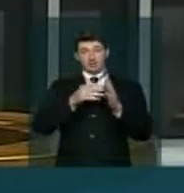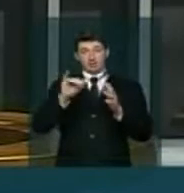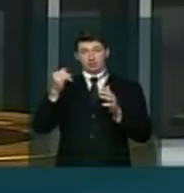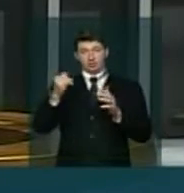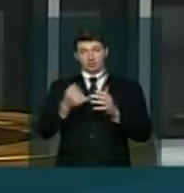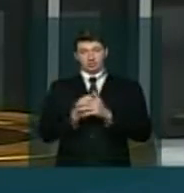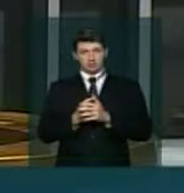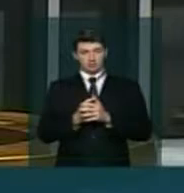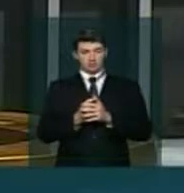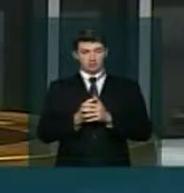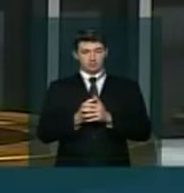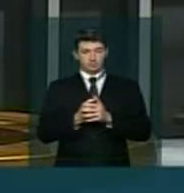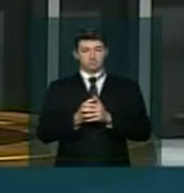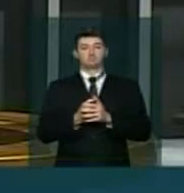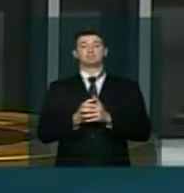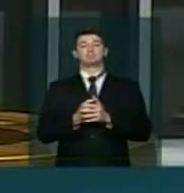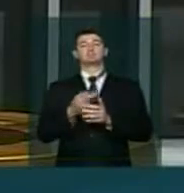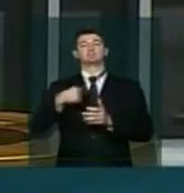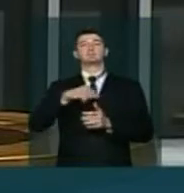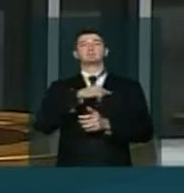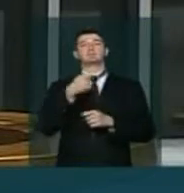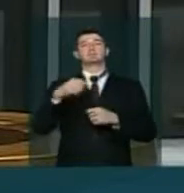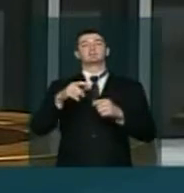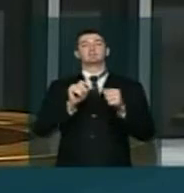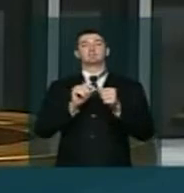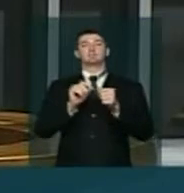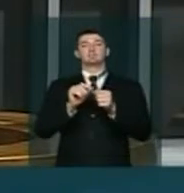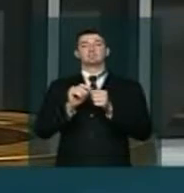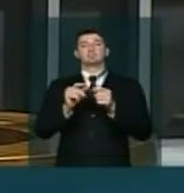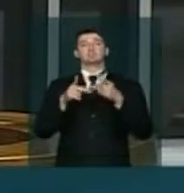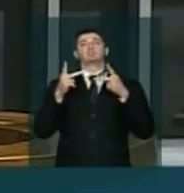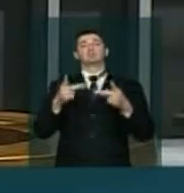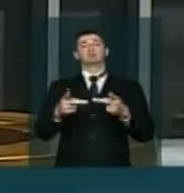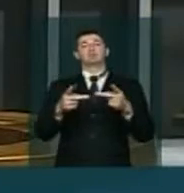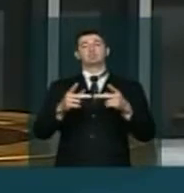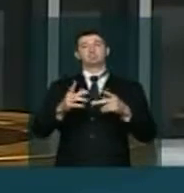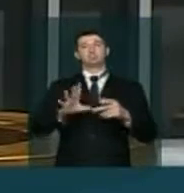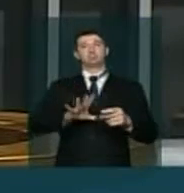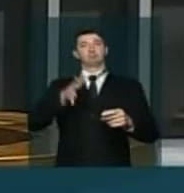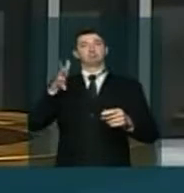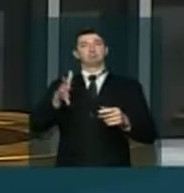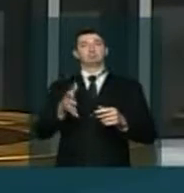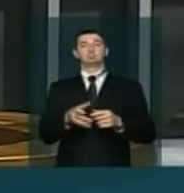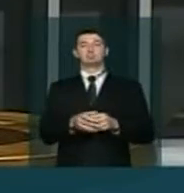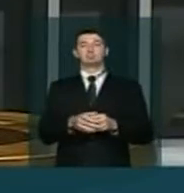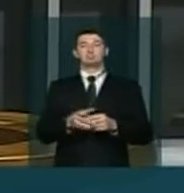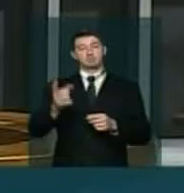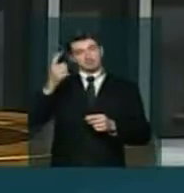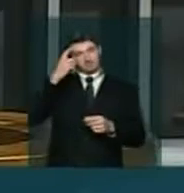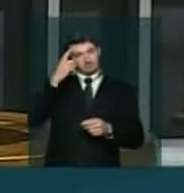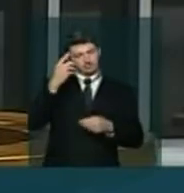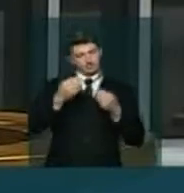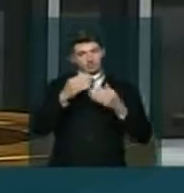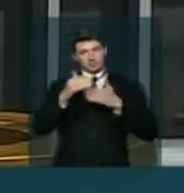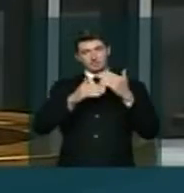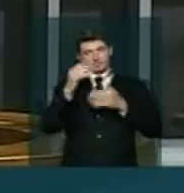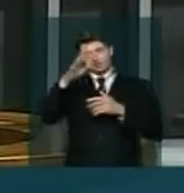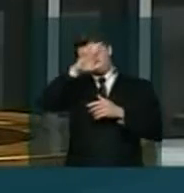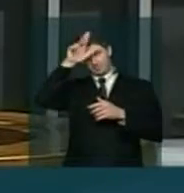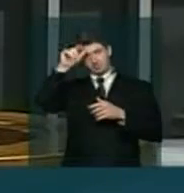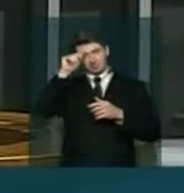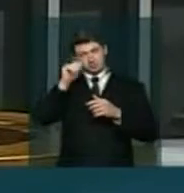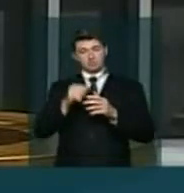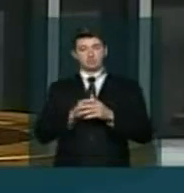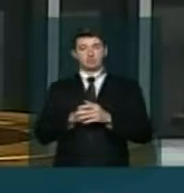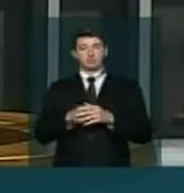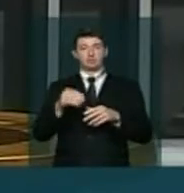janeiro do próximo ano, nós possamos ter elaborado um projeto ousado para se pensar o desenvolvimento da Amazônia no